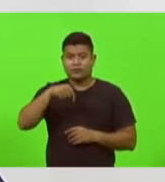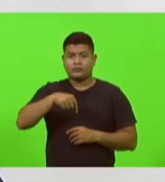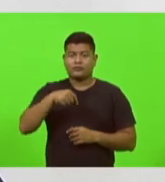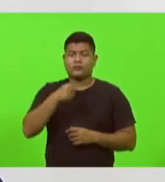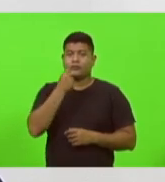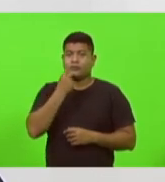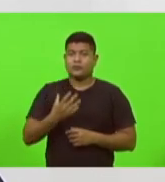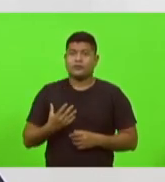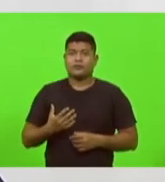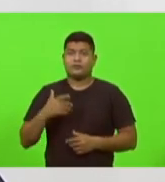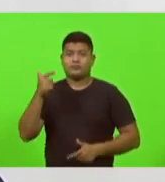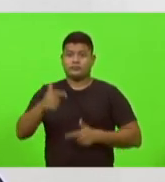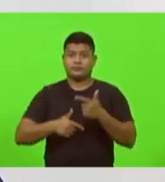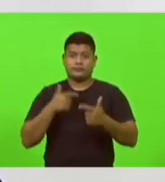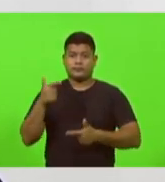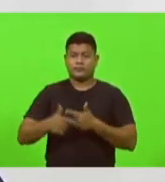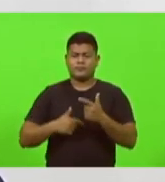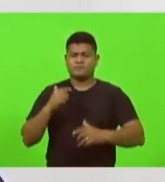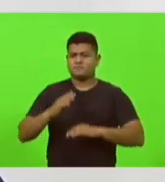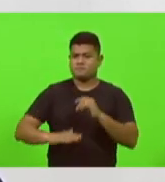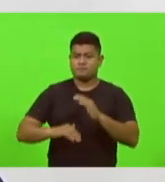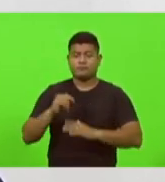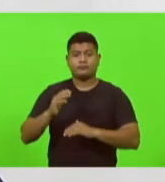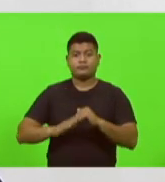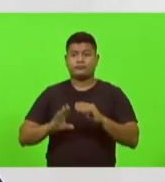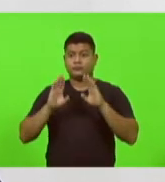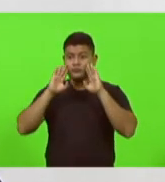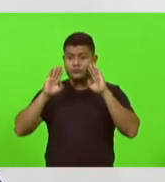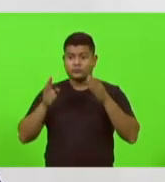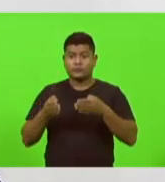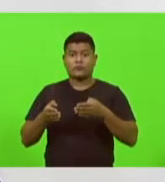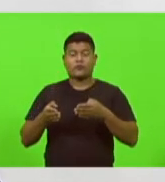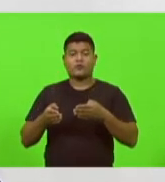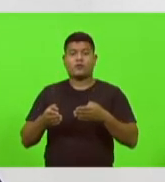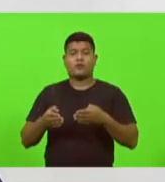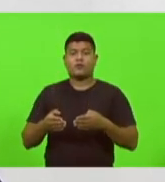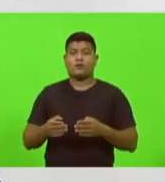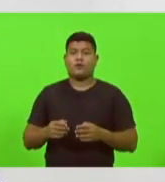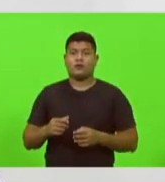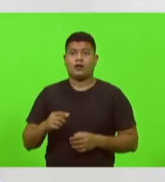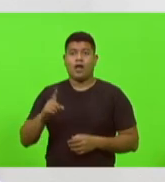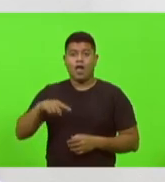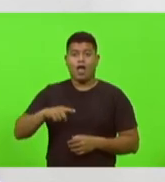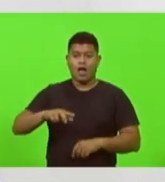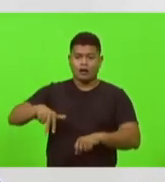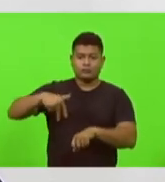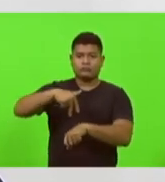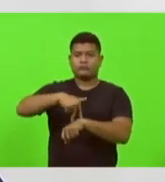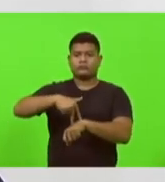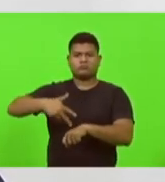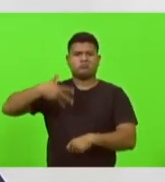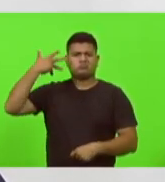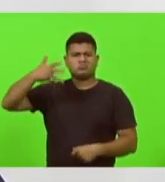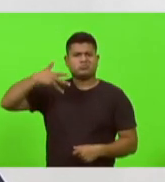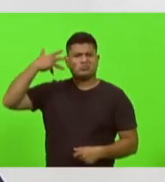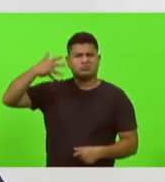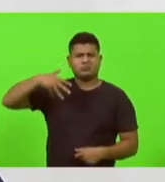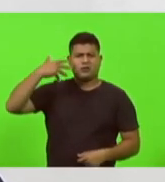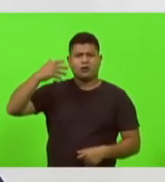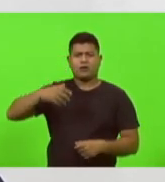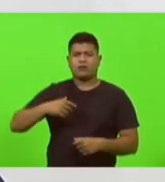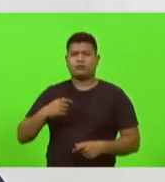Além de trabalhador, competente, dedicado, era um excelente tribuno. Gostava de fazer